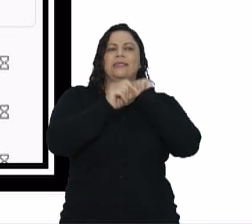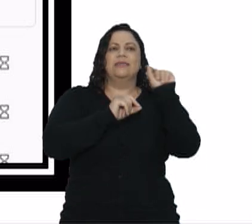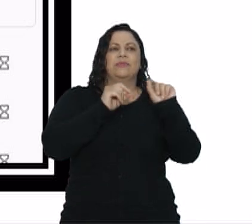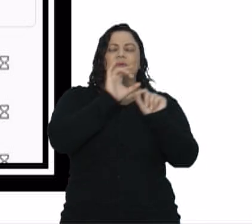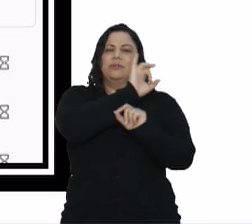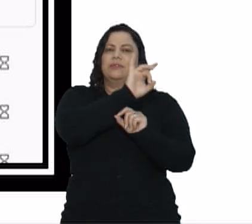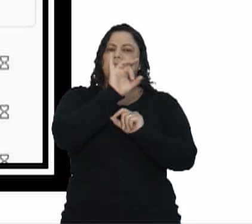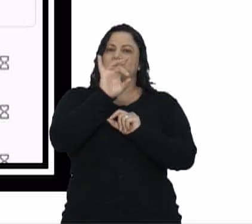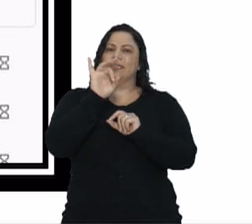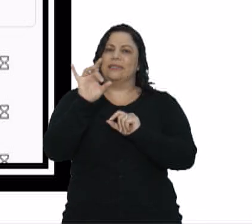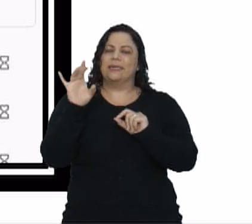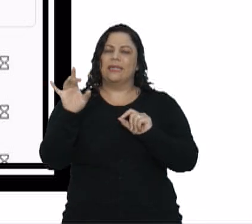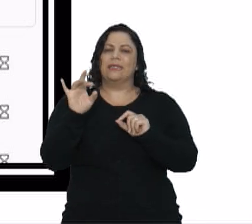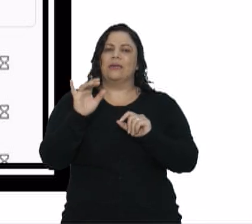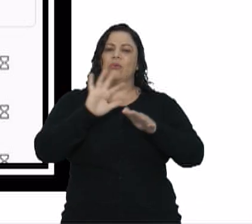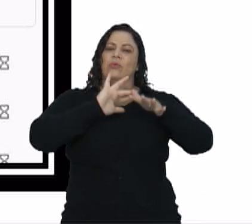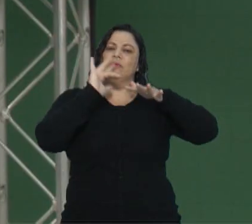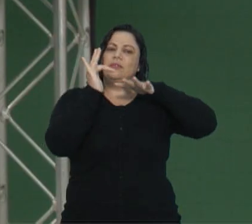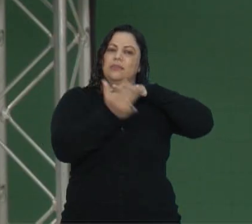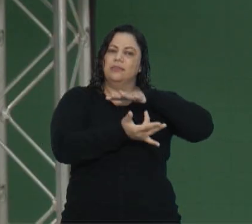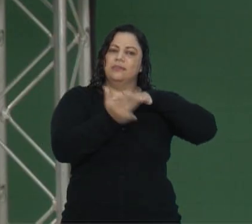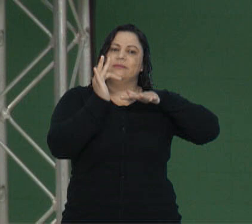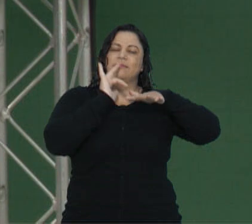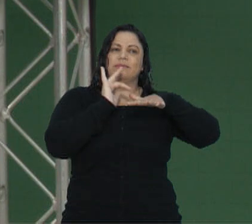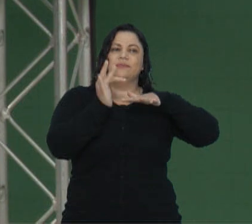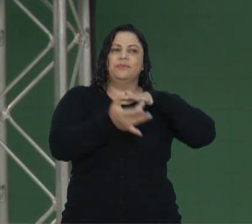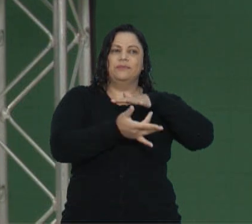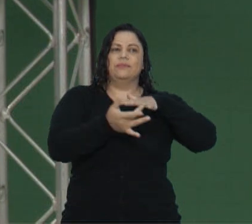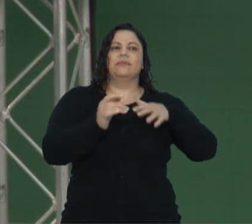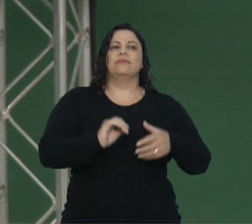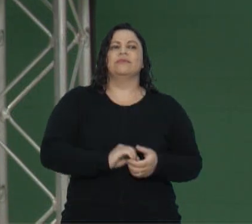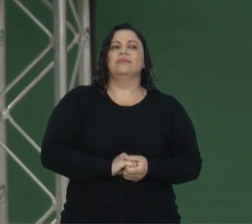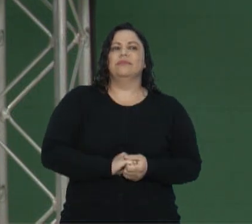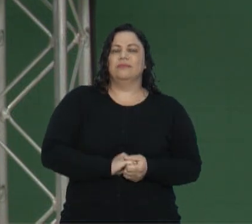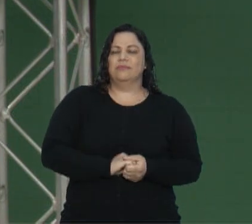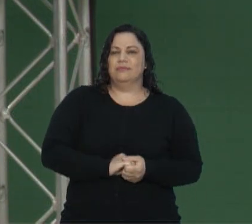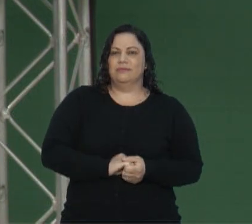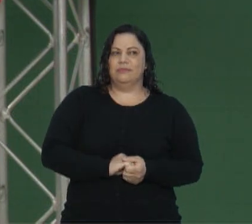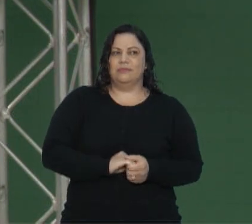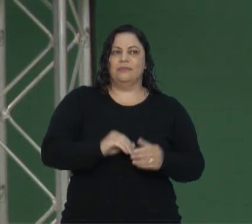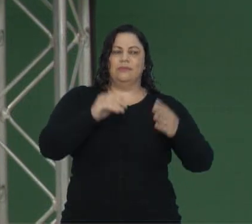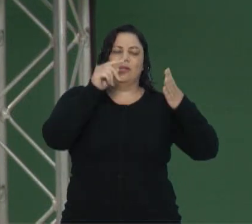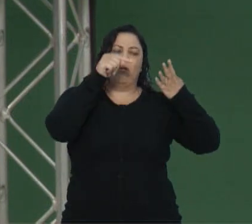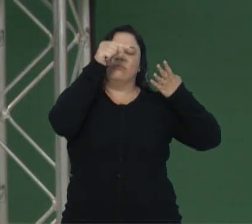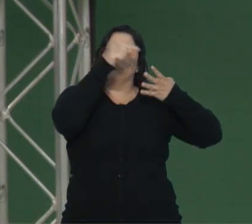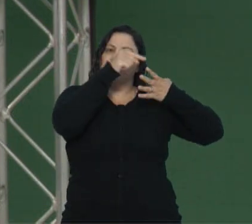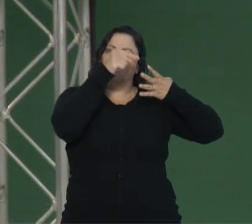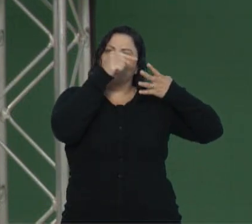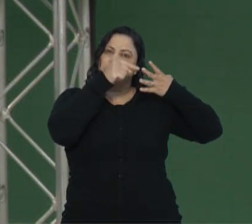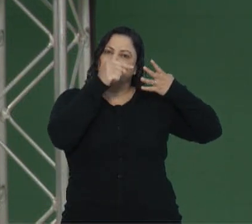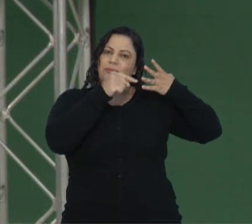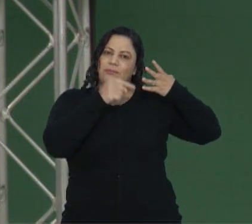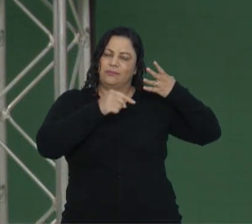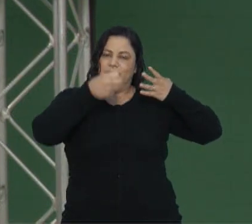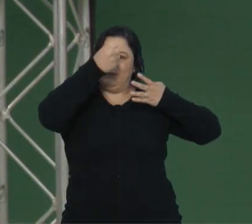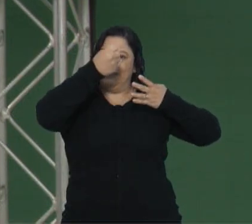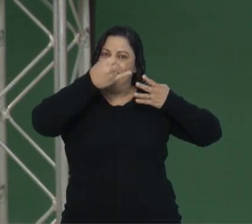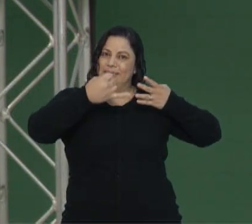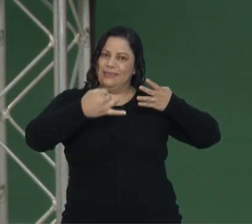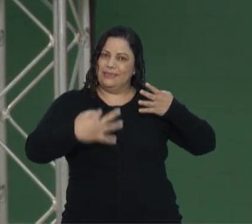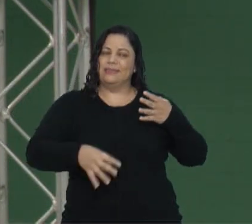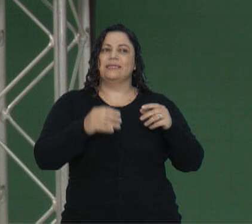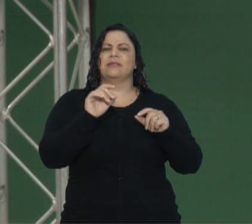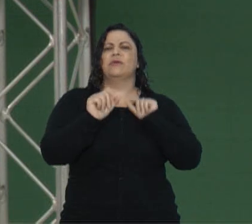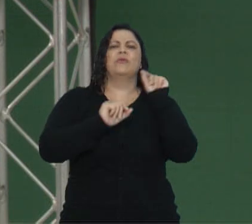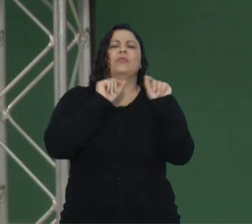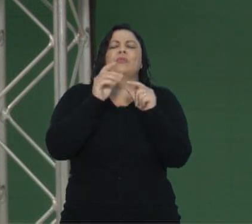cada um das redes, né? Então aqui no site Chrome eu gastei 36 minutos, no Pinterest 14, e daí tem etc ali. Por